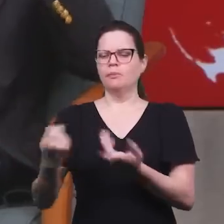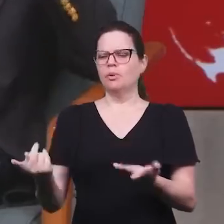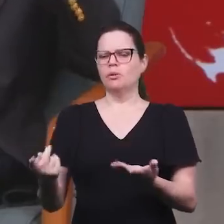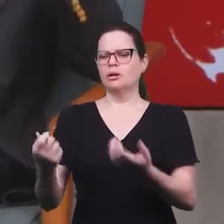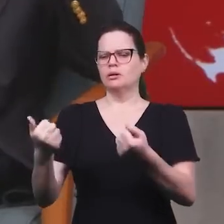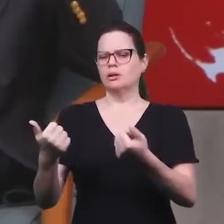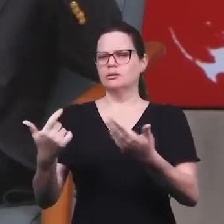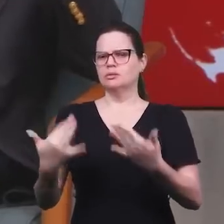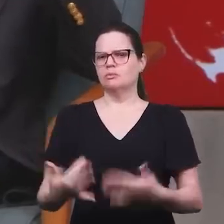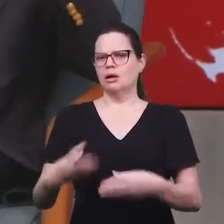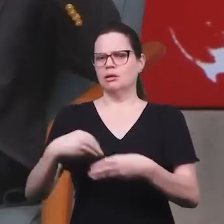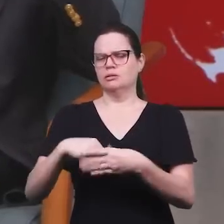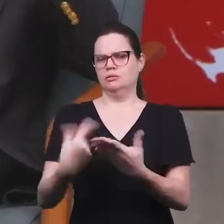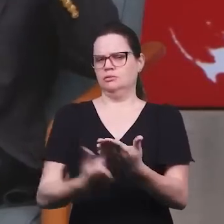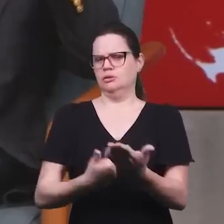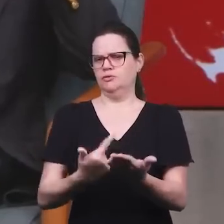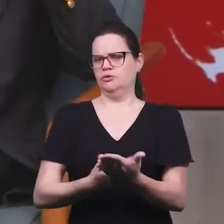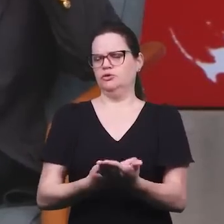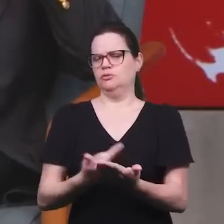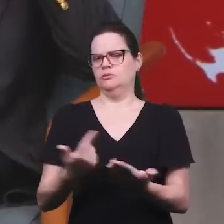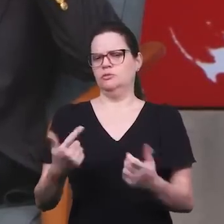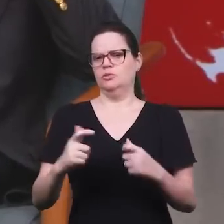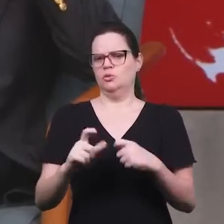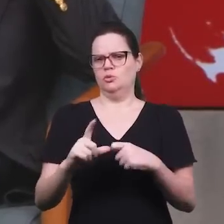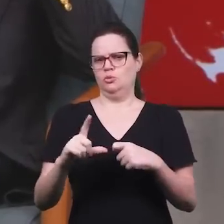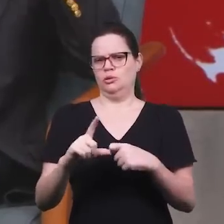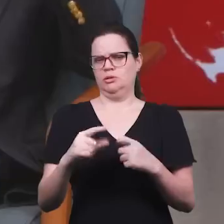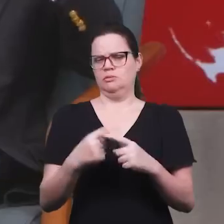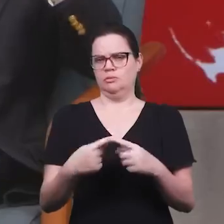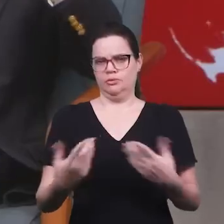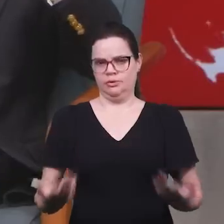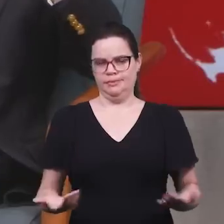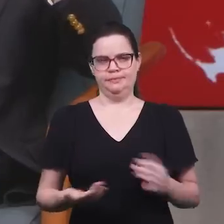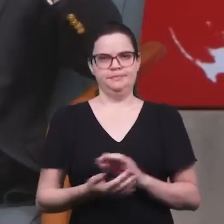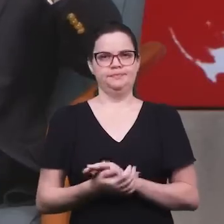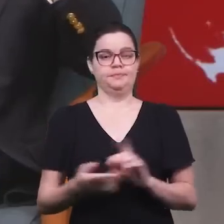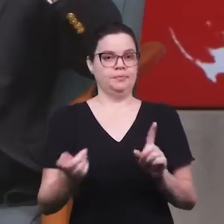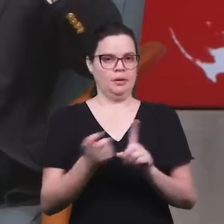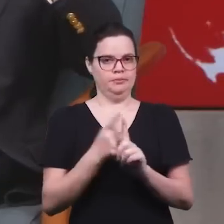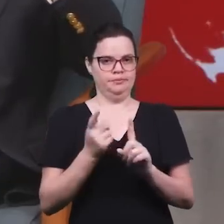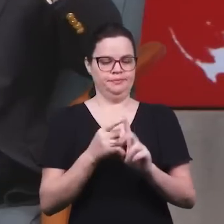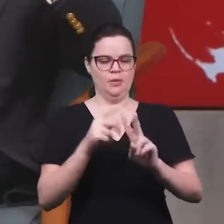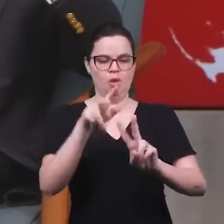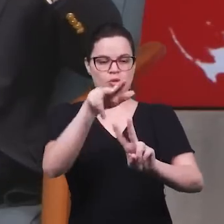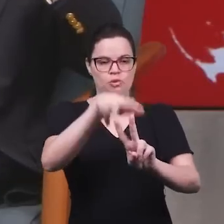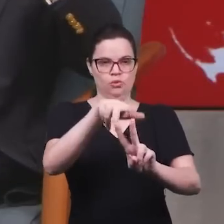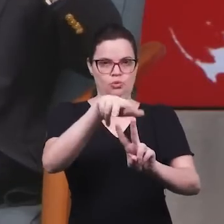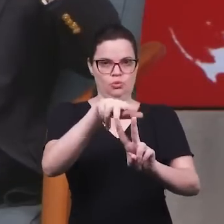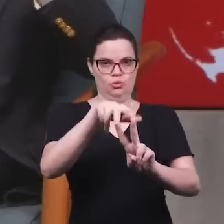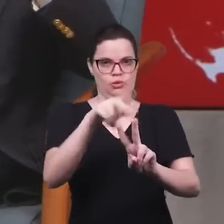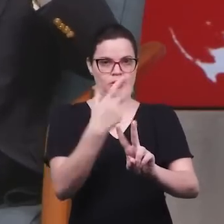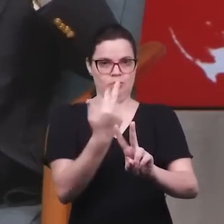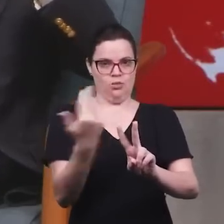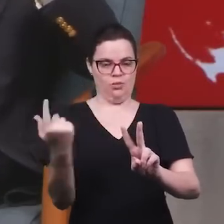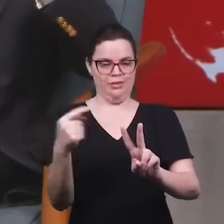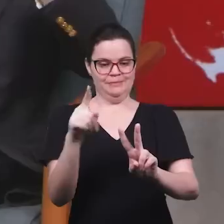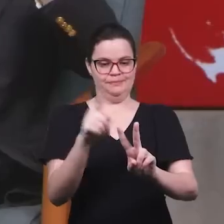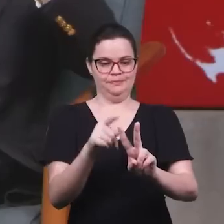Vamos entender primeiro duas coisas, duas multidões.